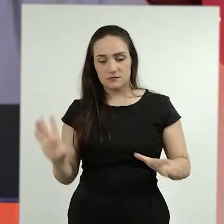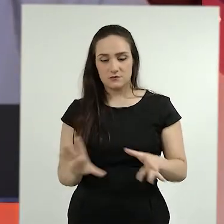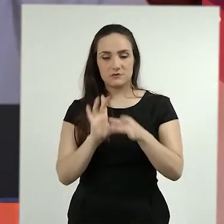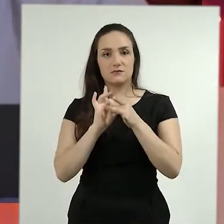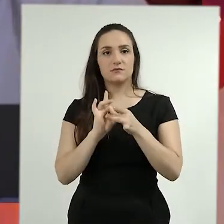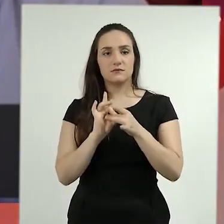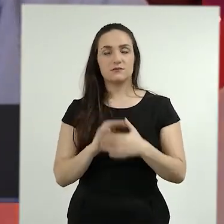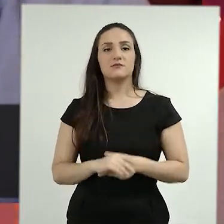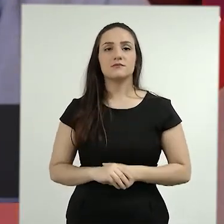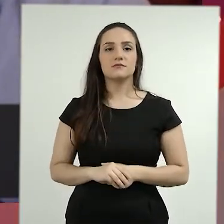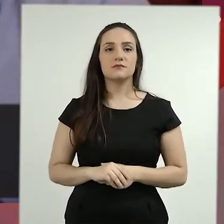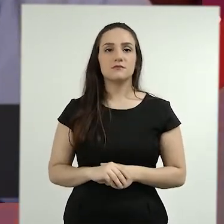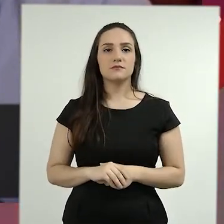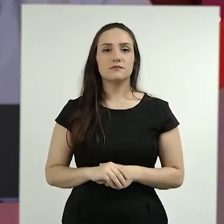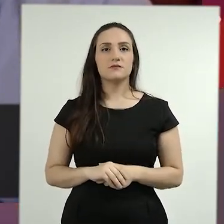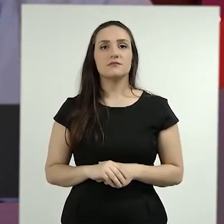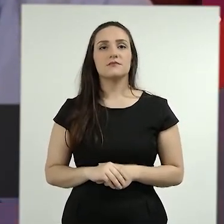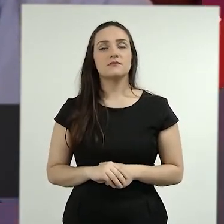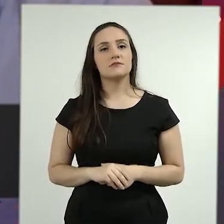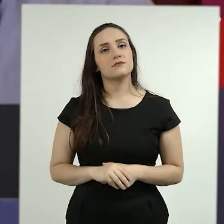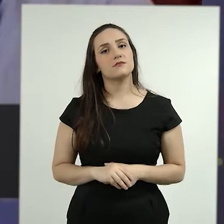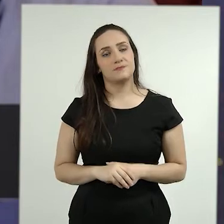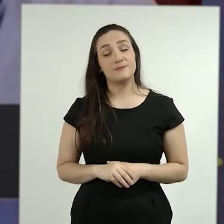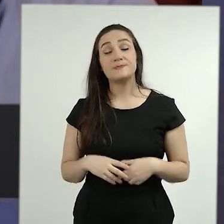né, entre todas as atividades.